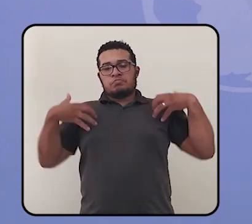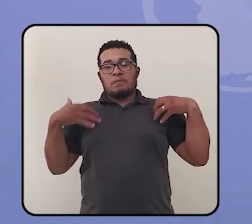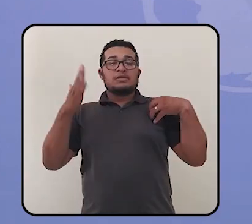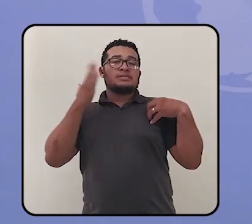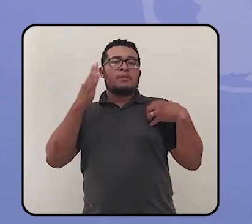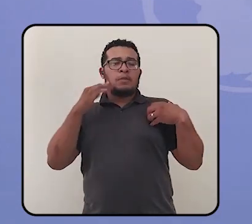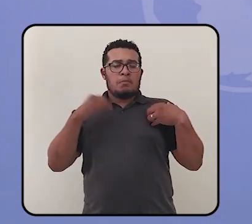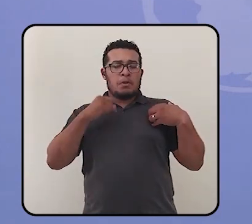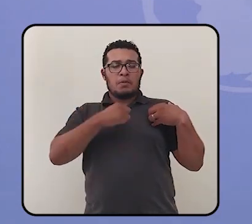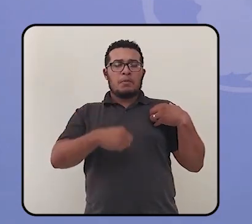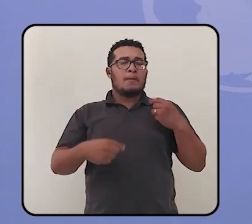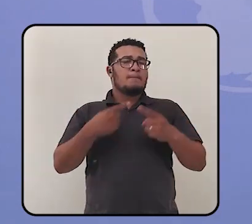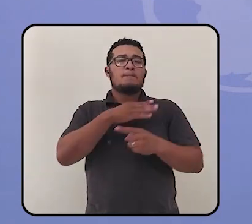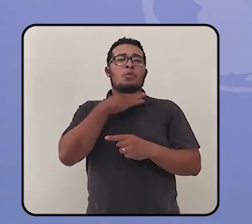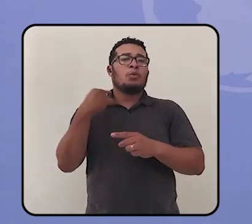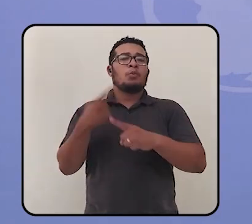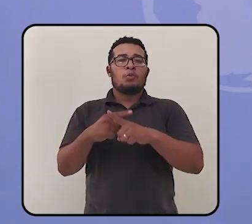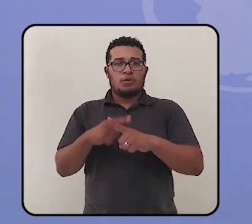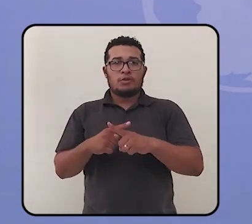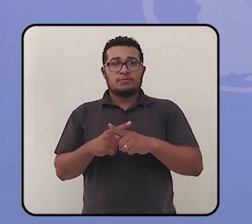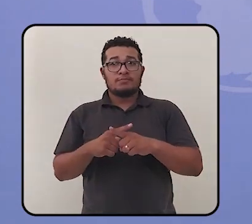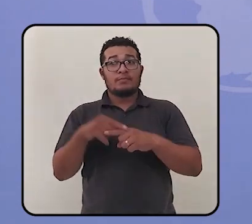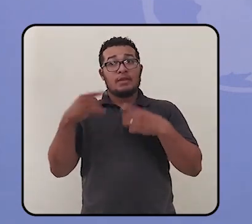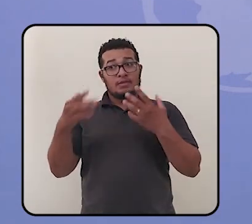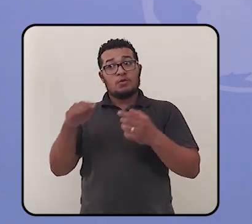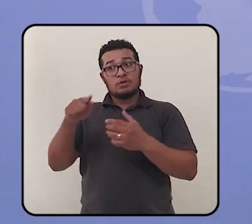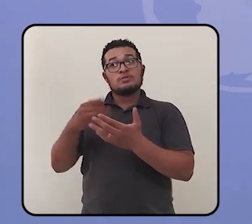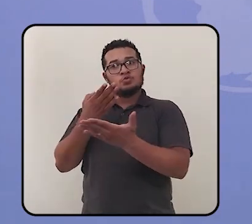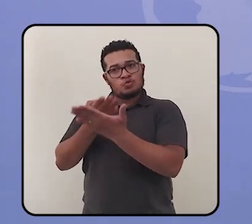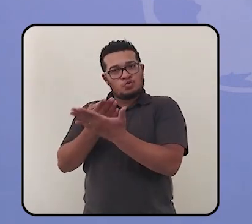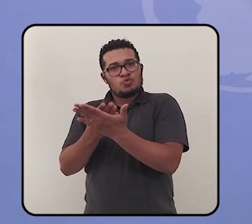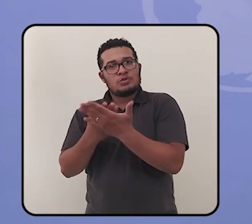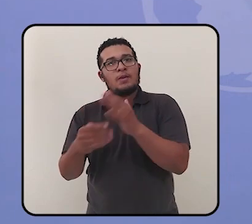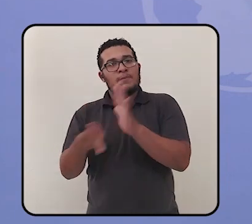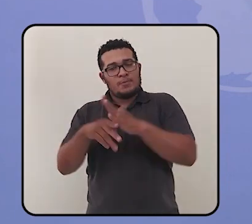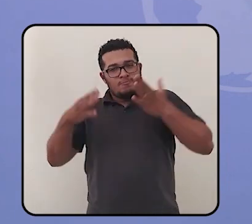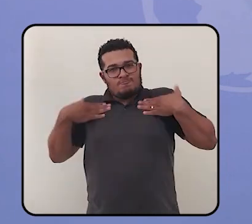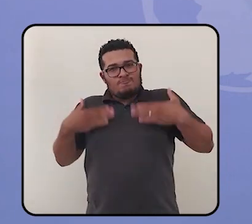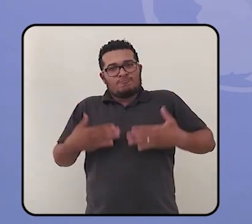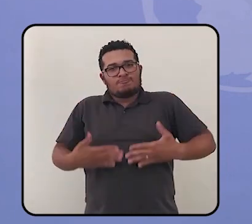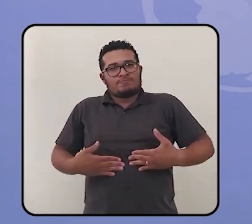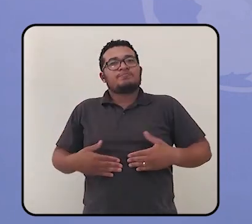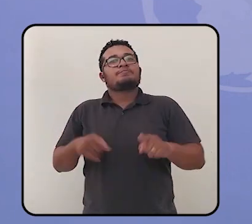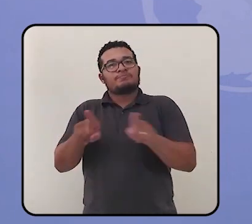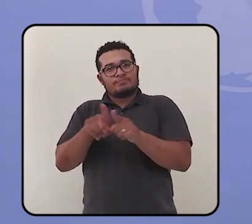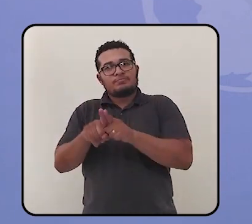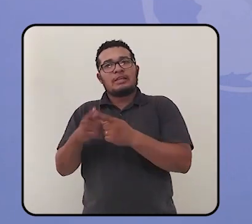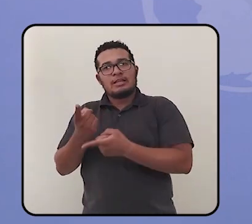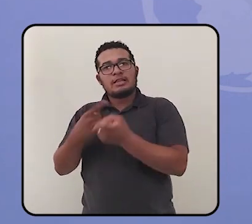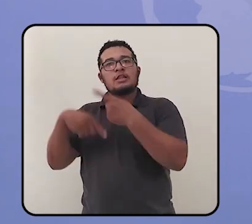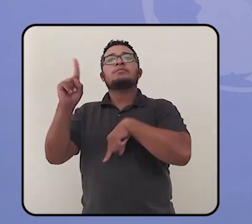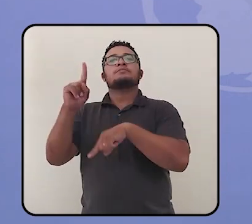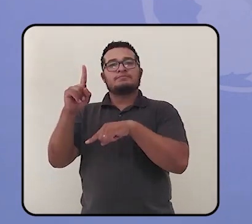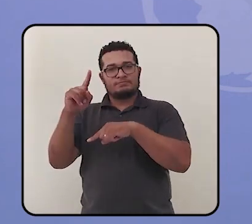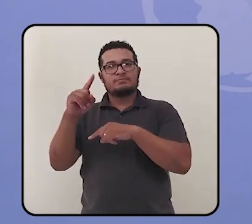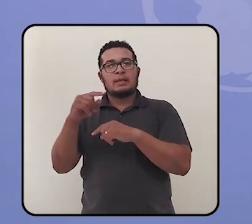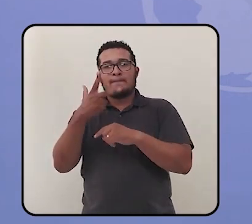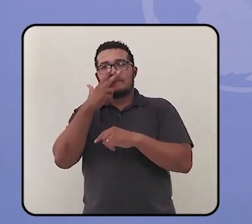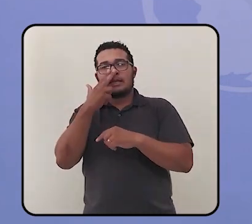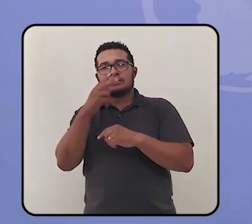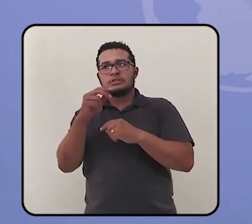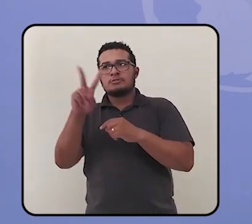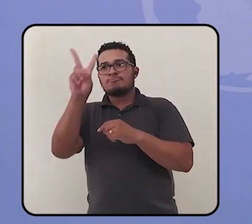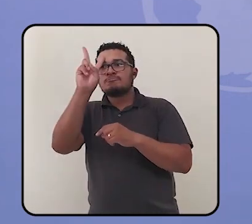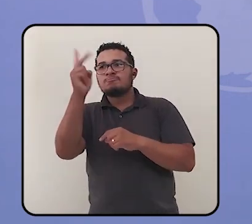então anatomia humana eu estudo na dos corpos começa a ganhar força também durante o período do renascimento onde eu mudou